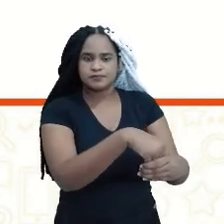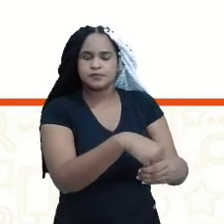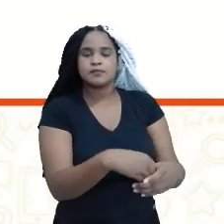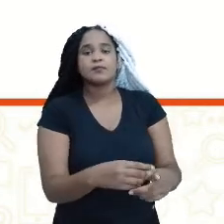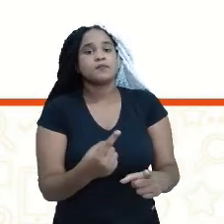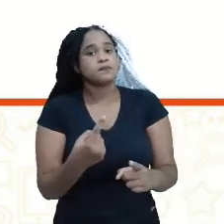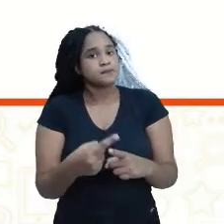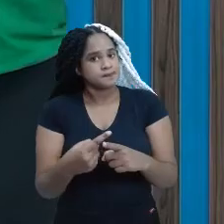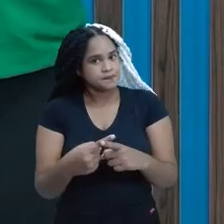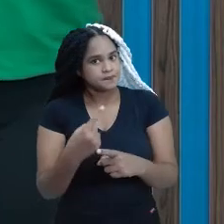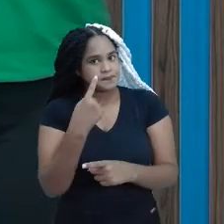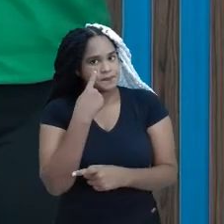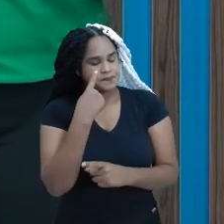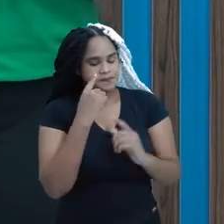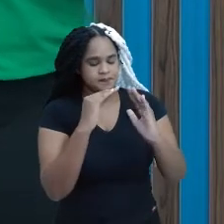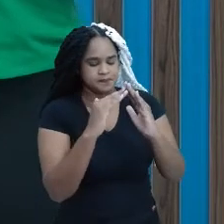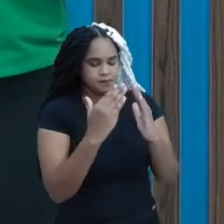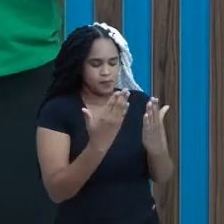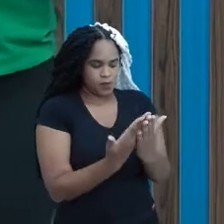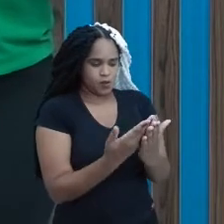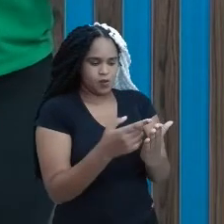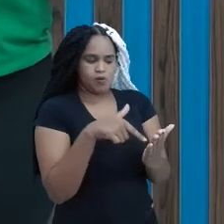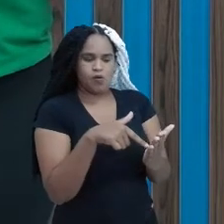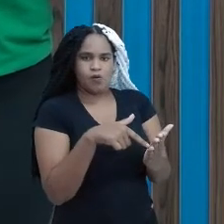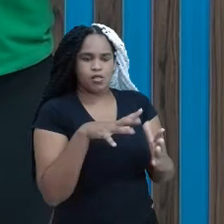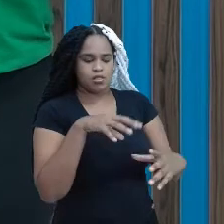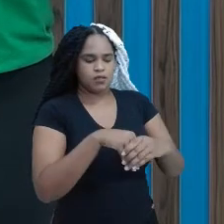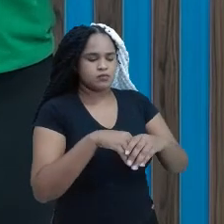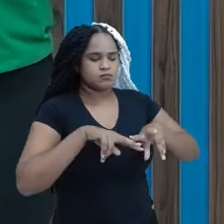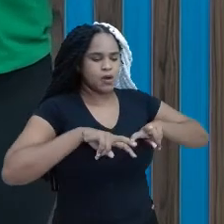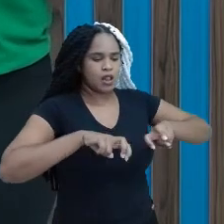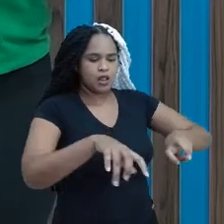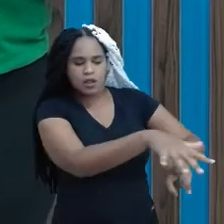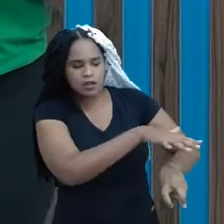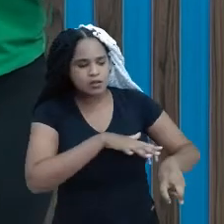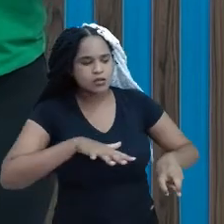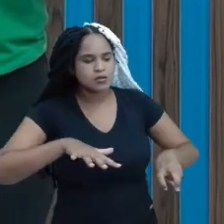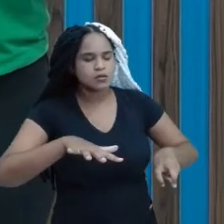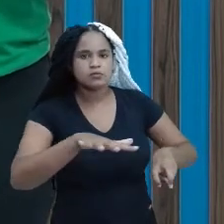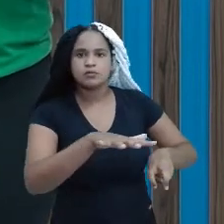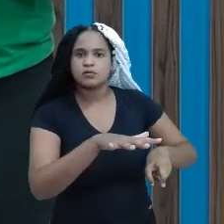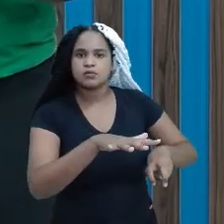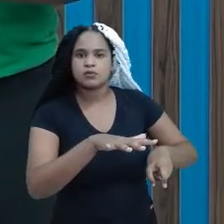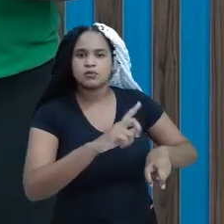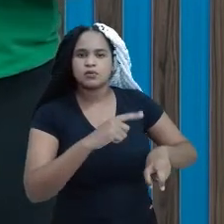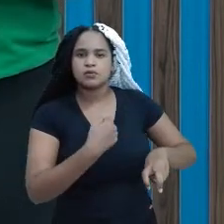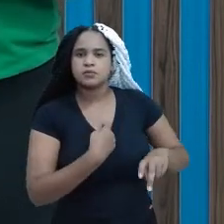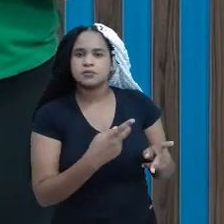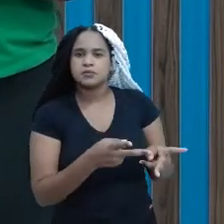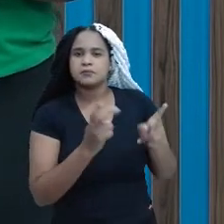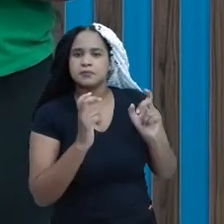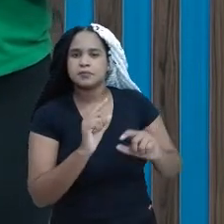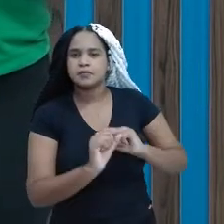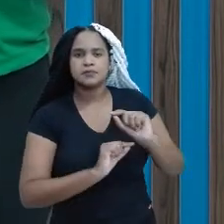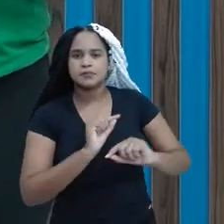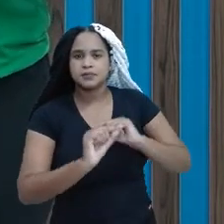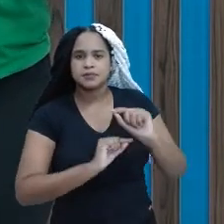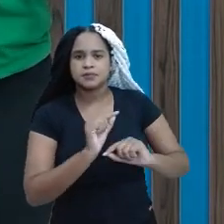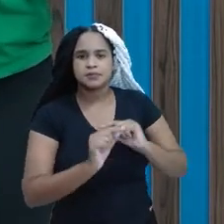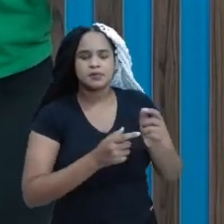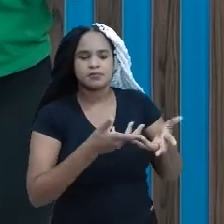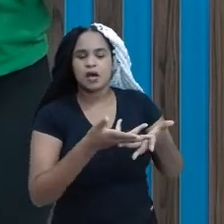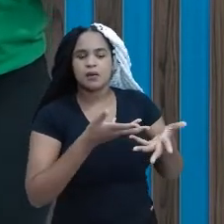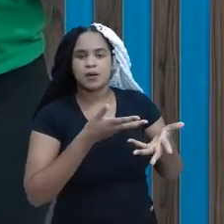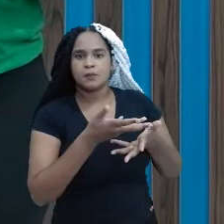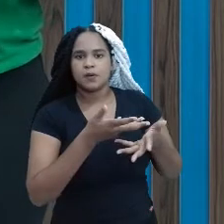a escola ela é muito ampla. Então, conseguimos conviver e perceber a